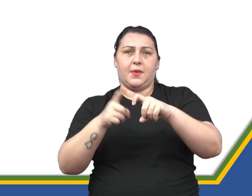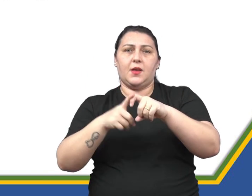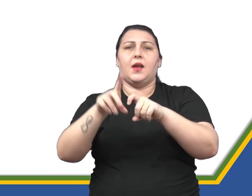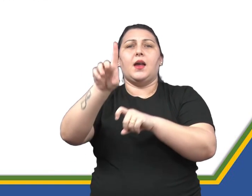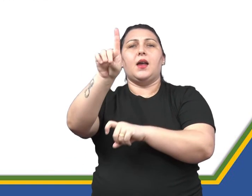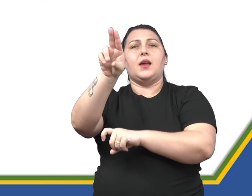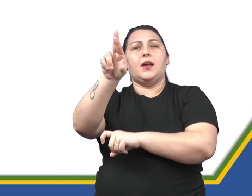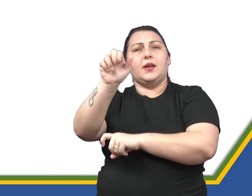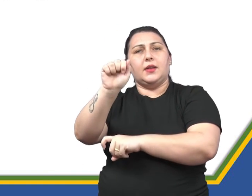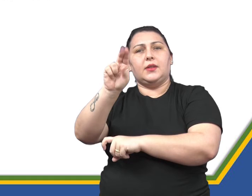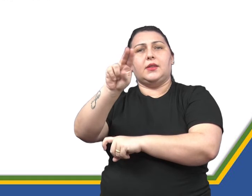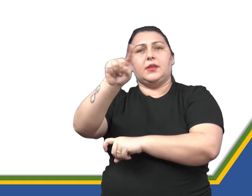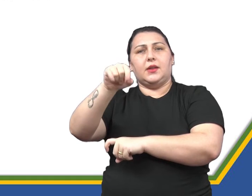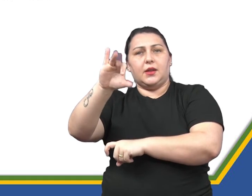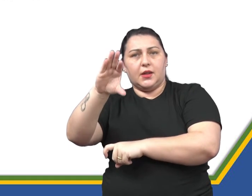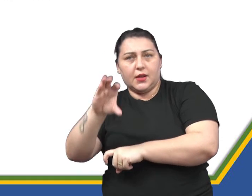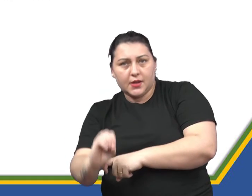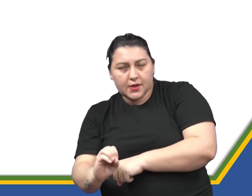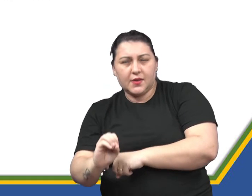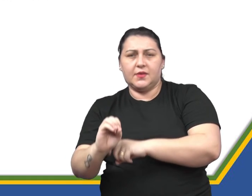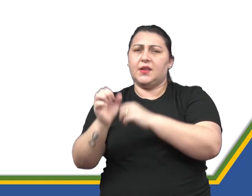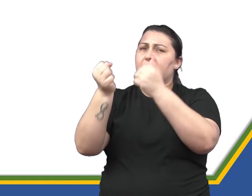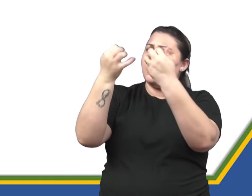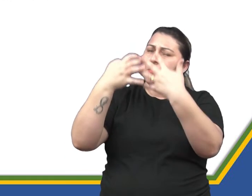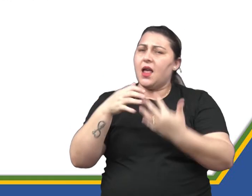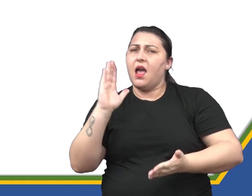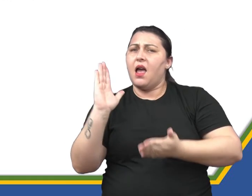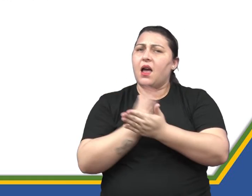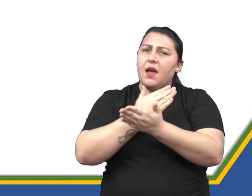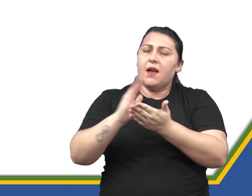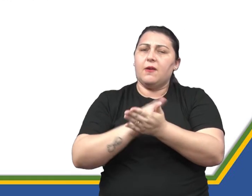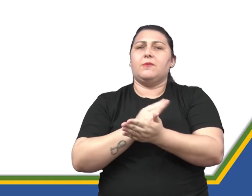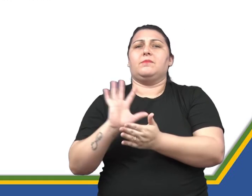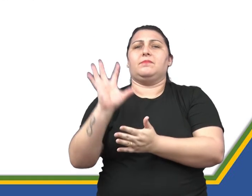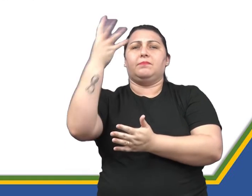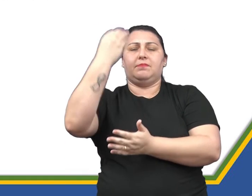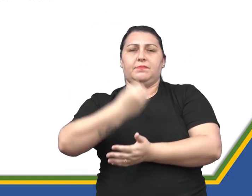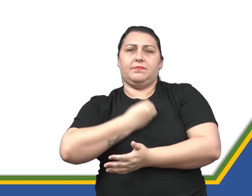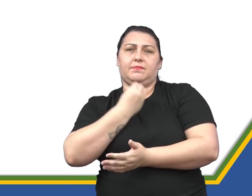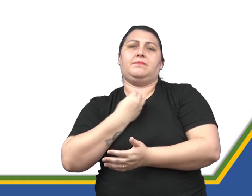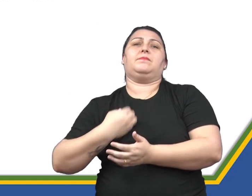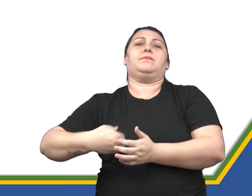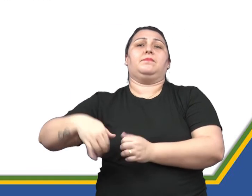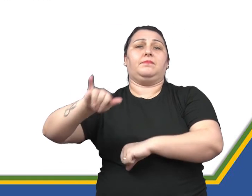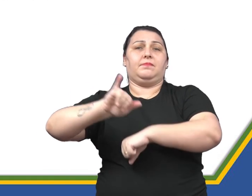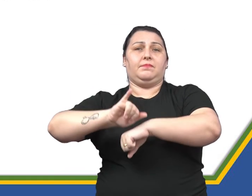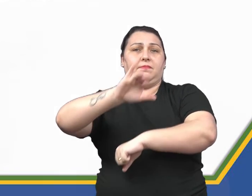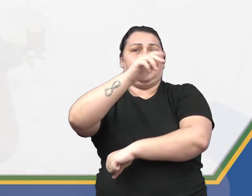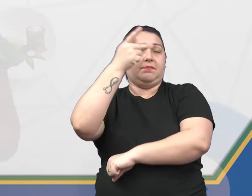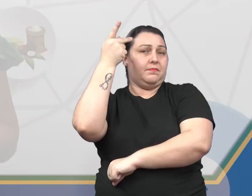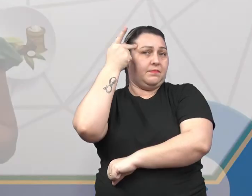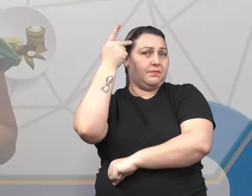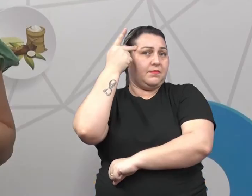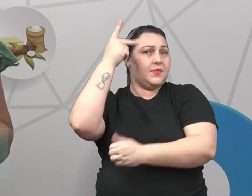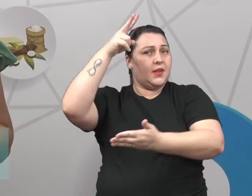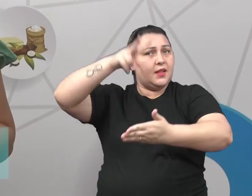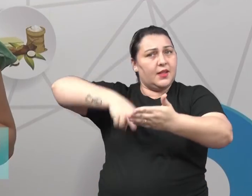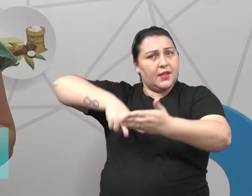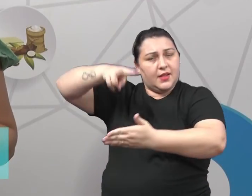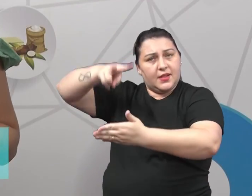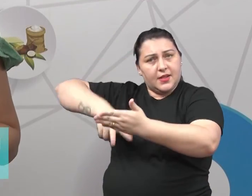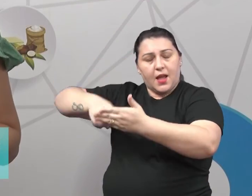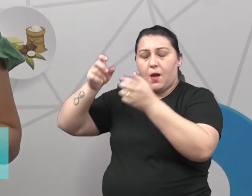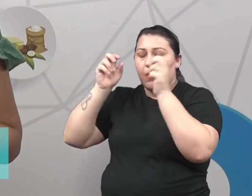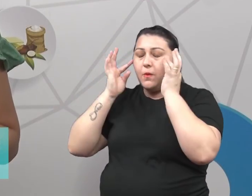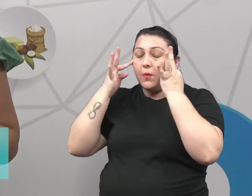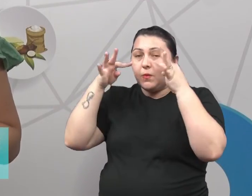Varela, e nele o escritor narra algumas situações vivenciadas na cidade de São Paulo. Então leiam com muita